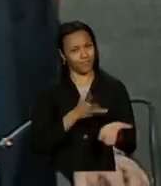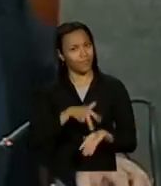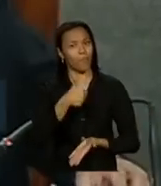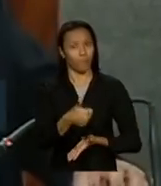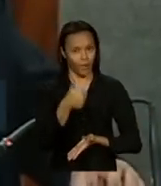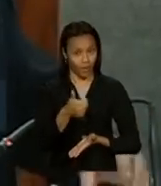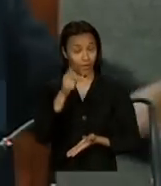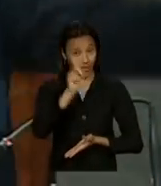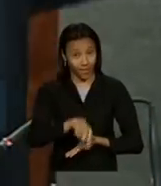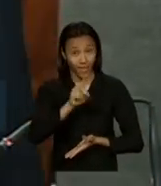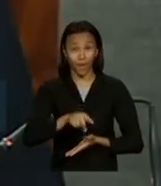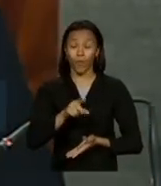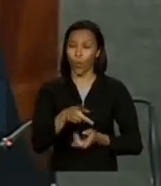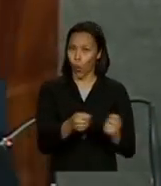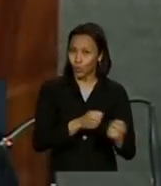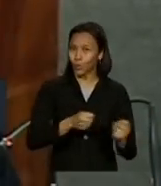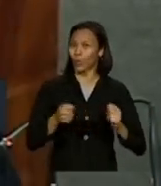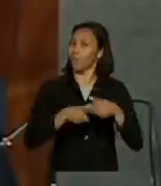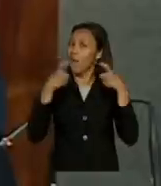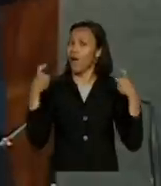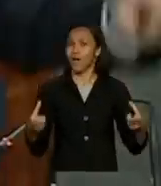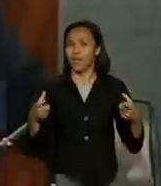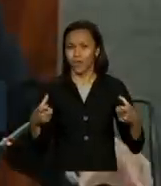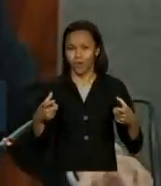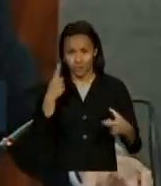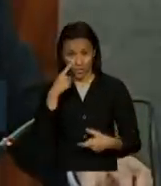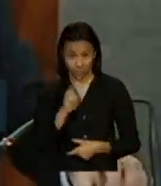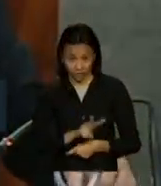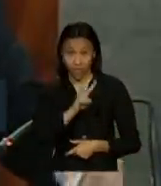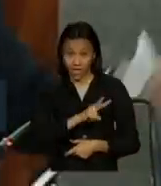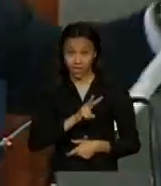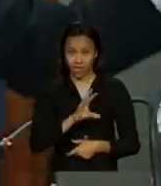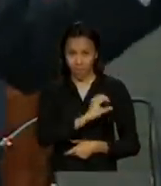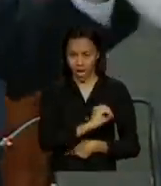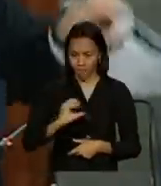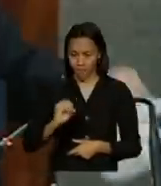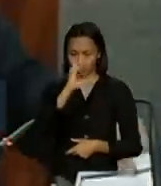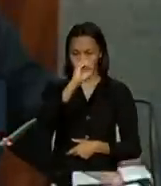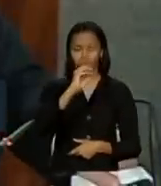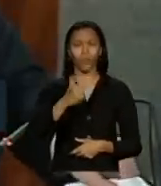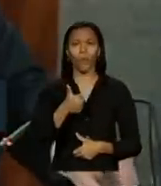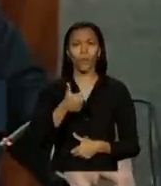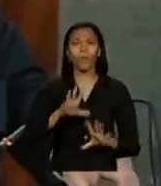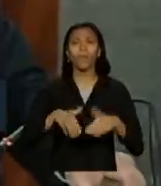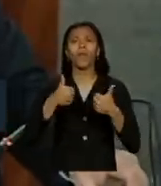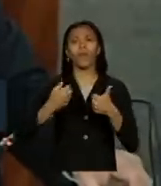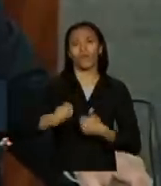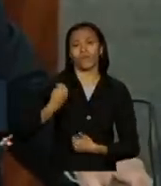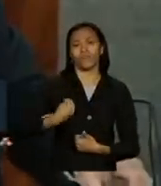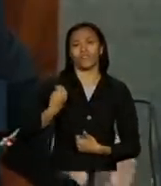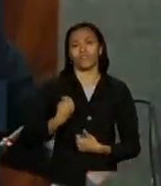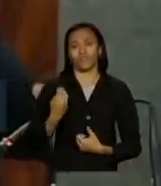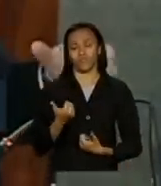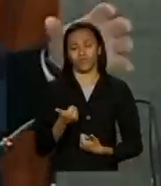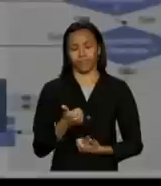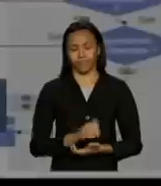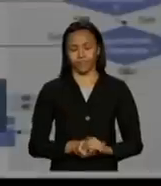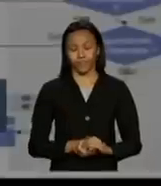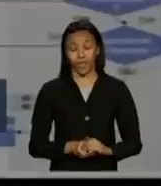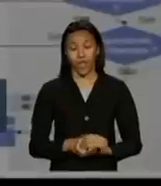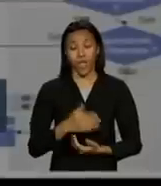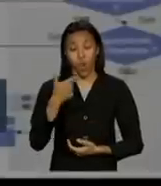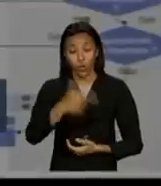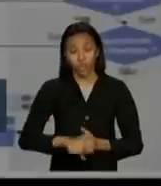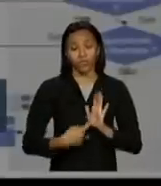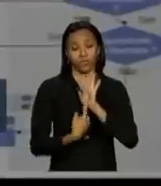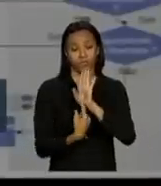é o conteúdo maior dentro daquela pirâmide de qualidade de vida eu vou mostrar